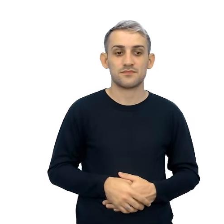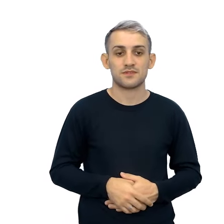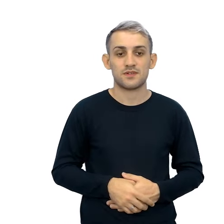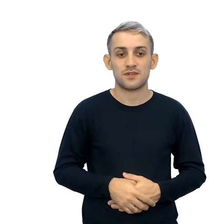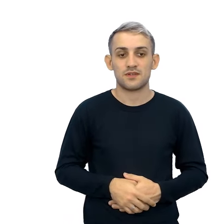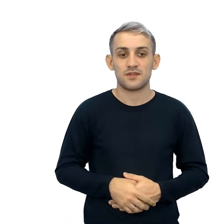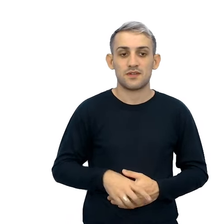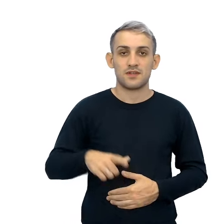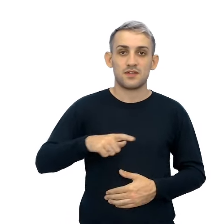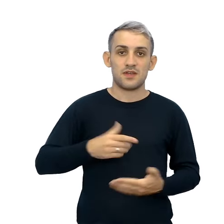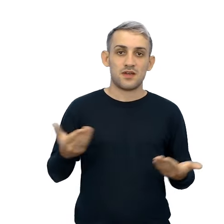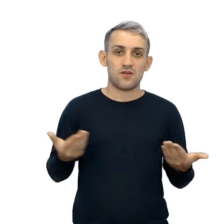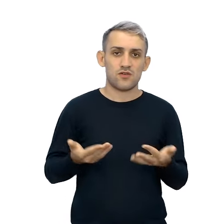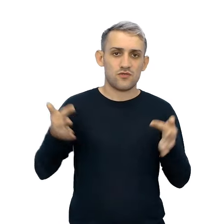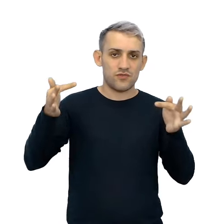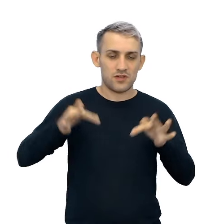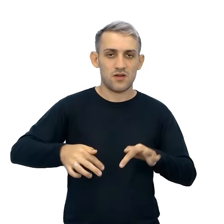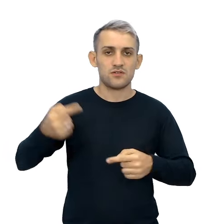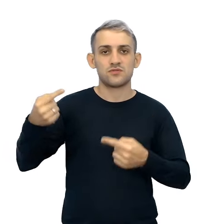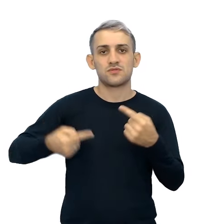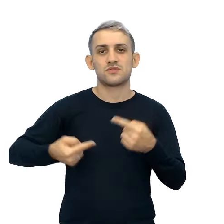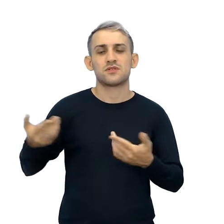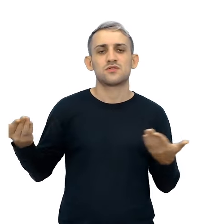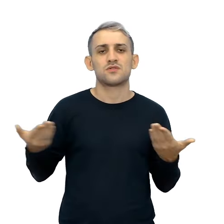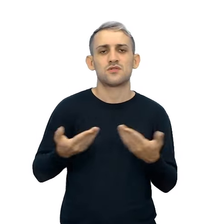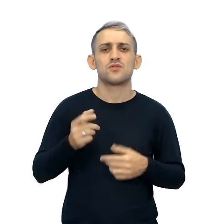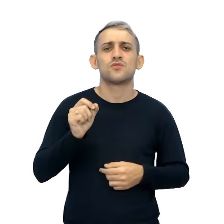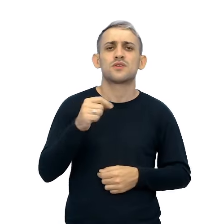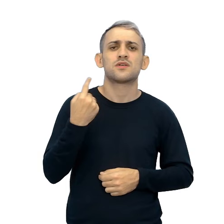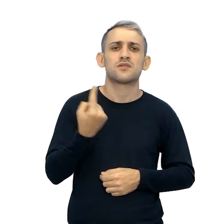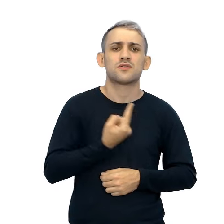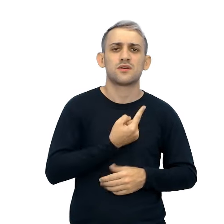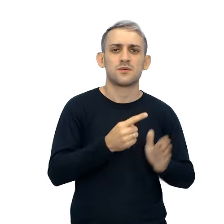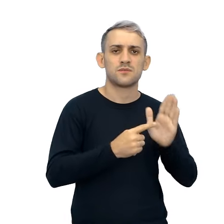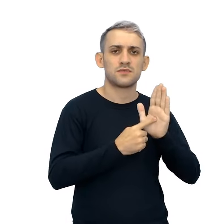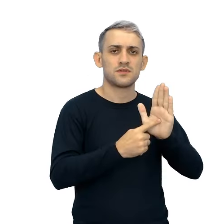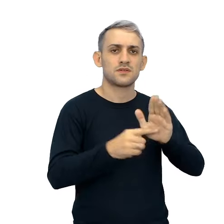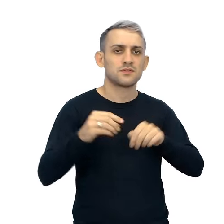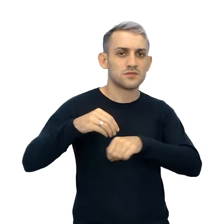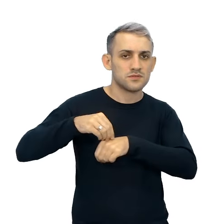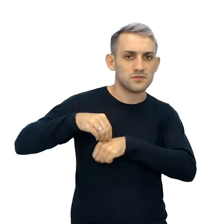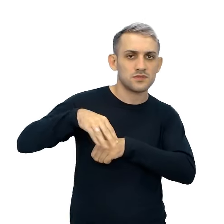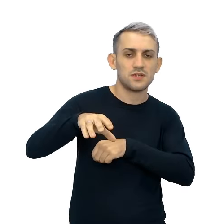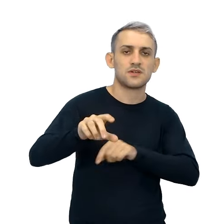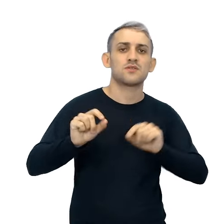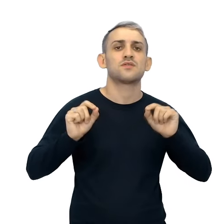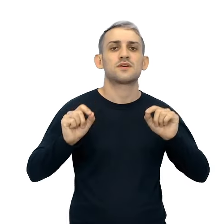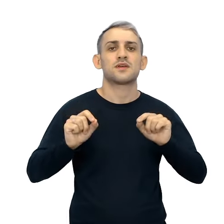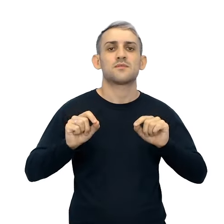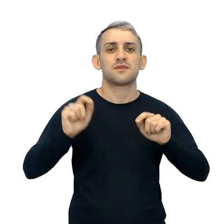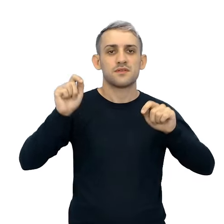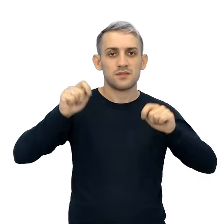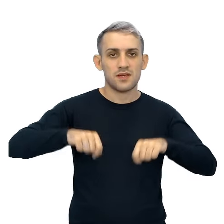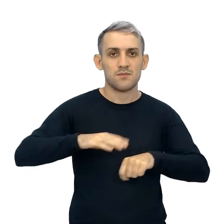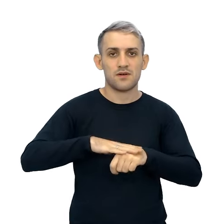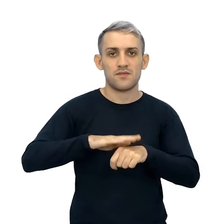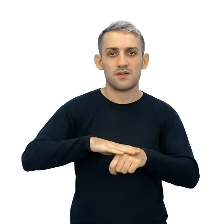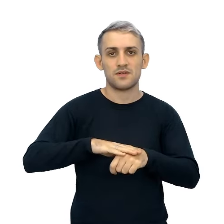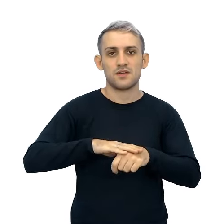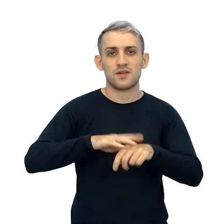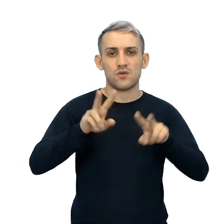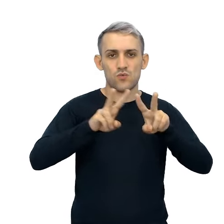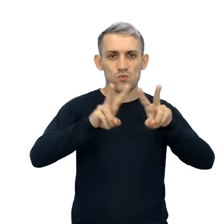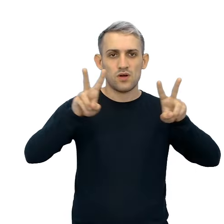para o encerramento da nossa discussão de hoje, o que que nós apontamos como sugestões para o desdobramento dessa